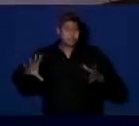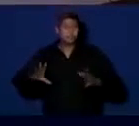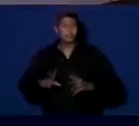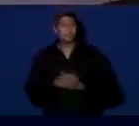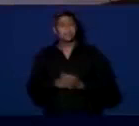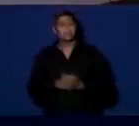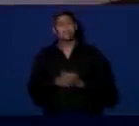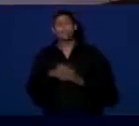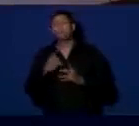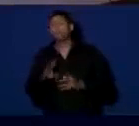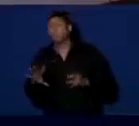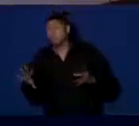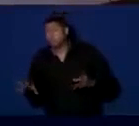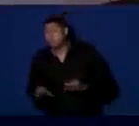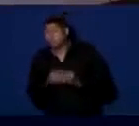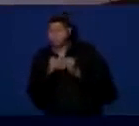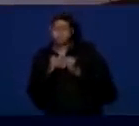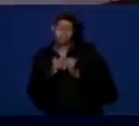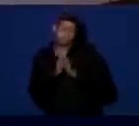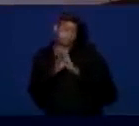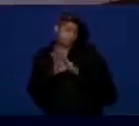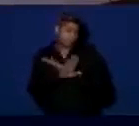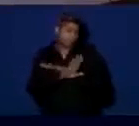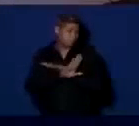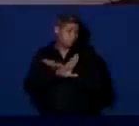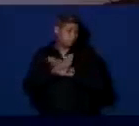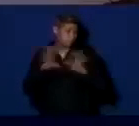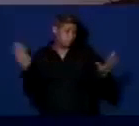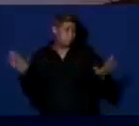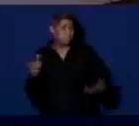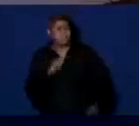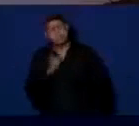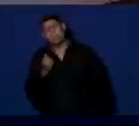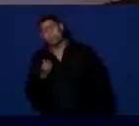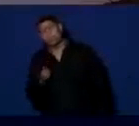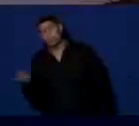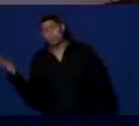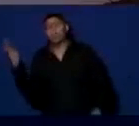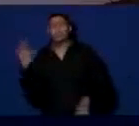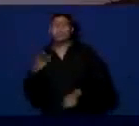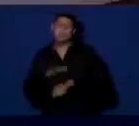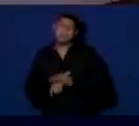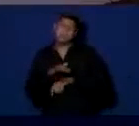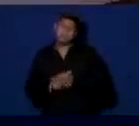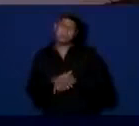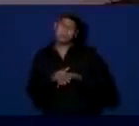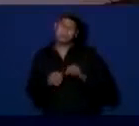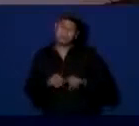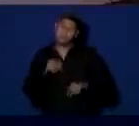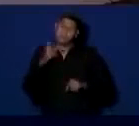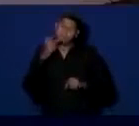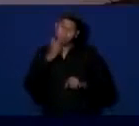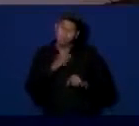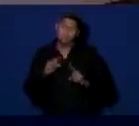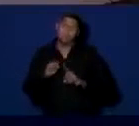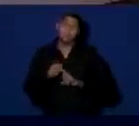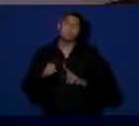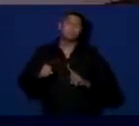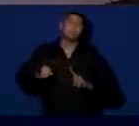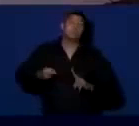para pegar a fotografia, né? Obviamente que temos muitas coisas para fazer, mas parece que, como